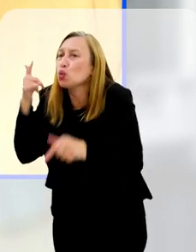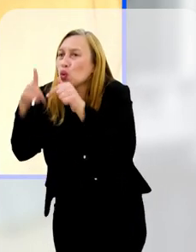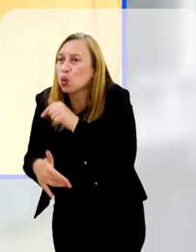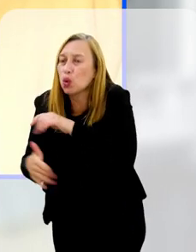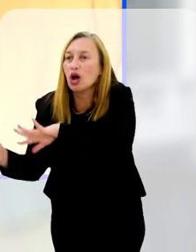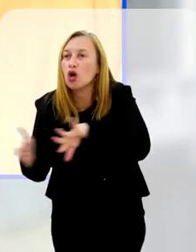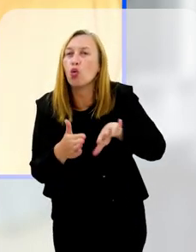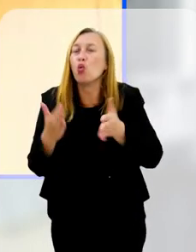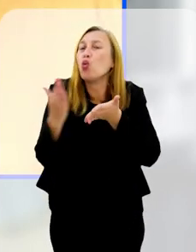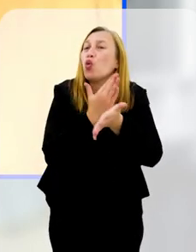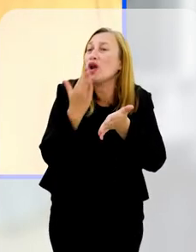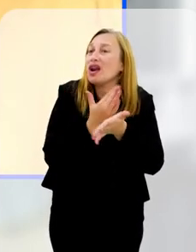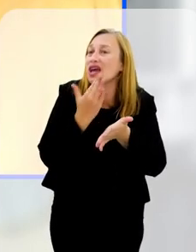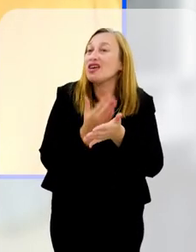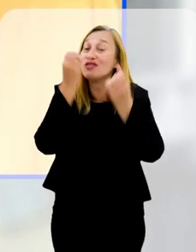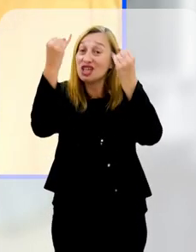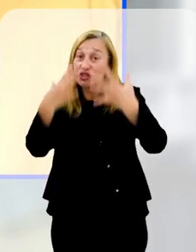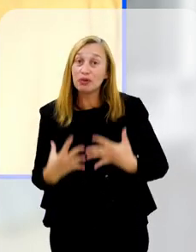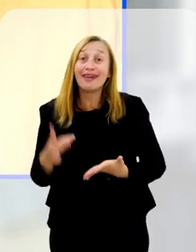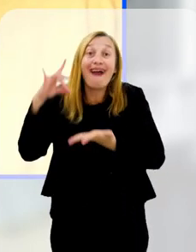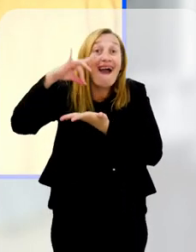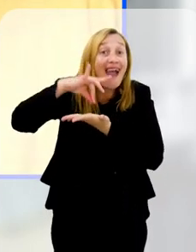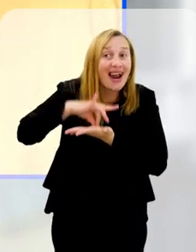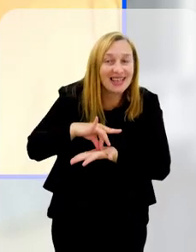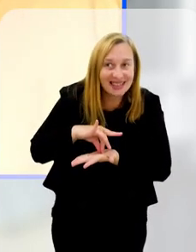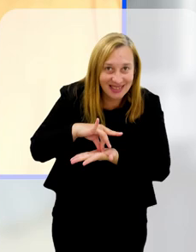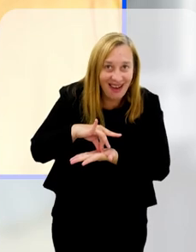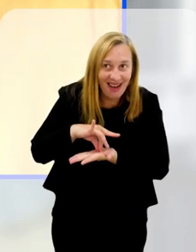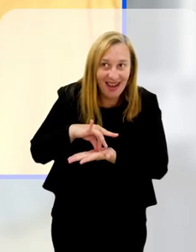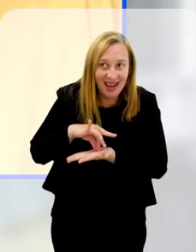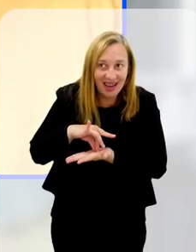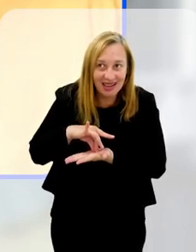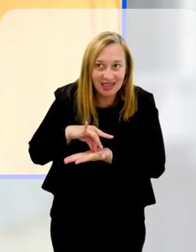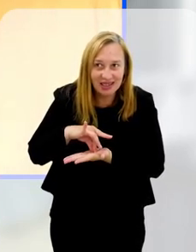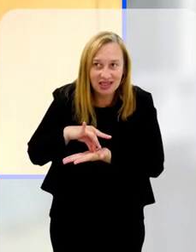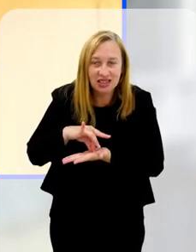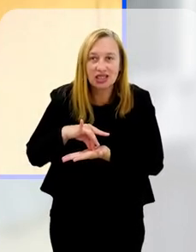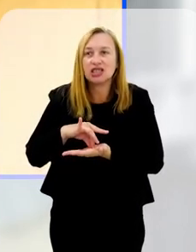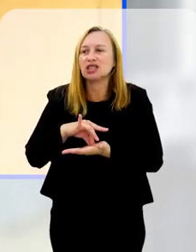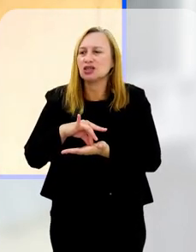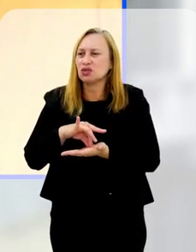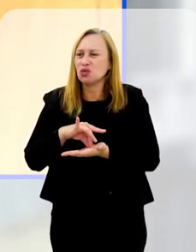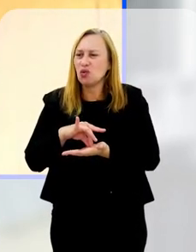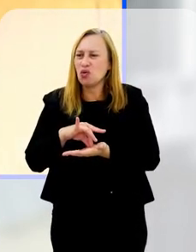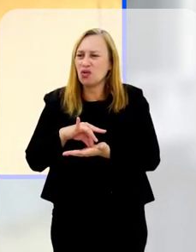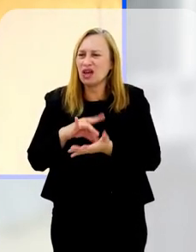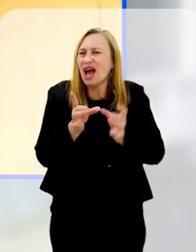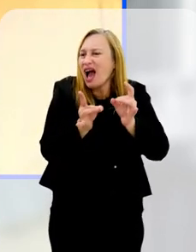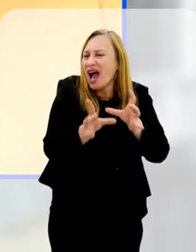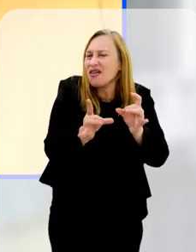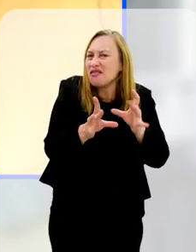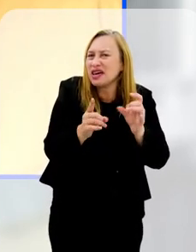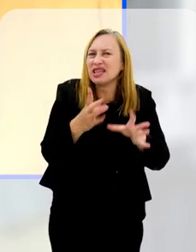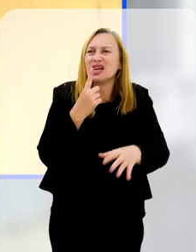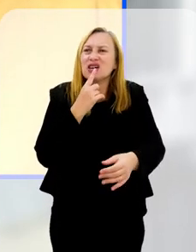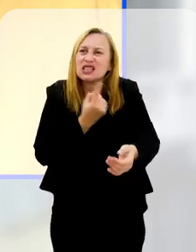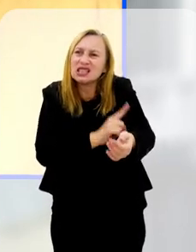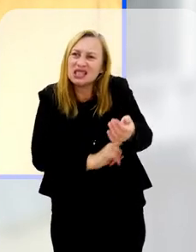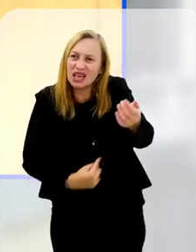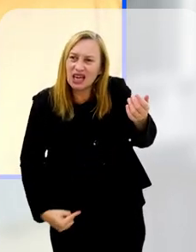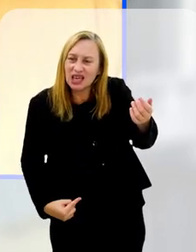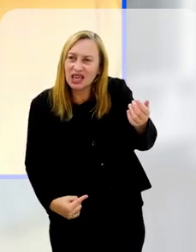cortar, que o livro traz a realidade do comércio de sangue nos anos